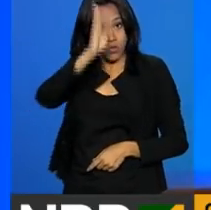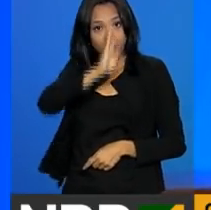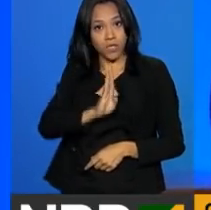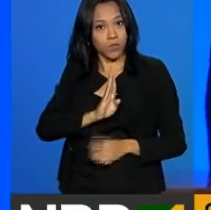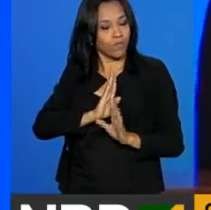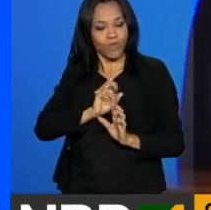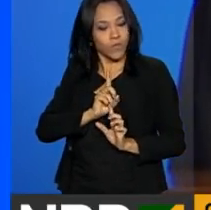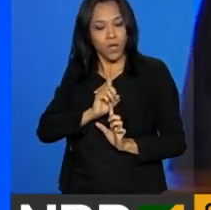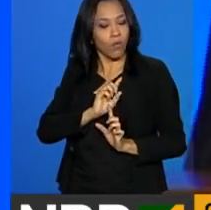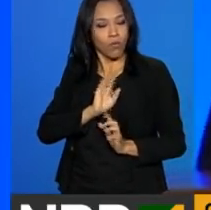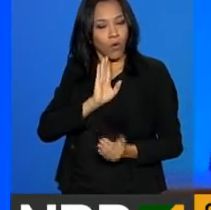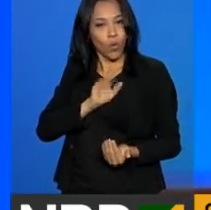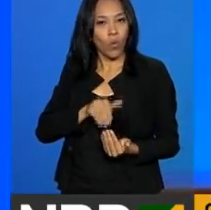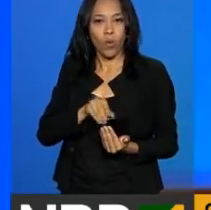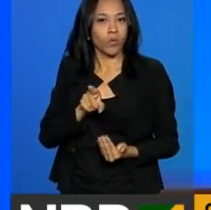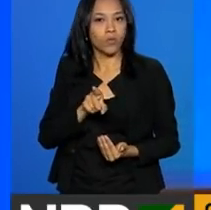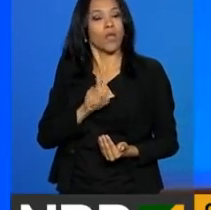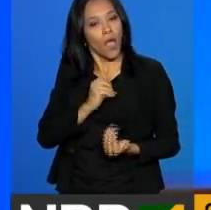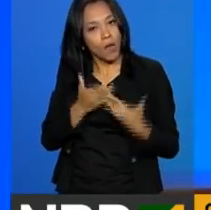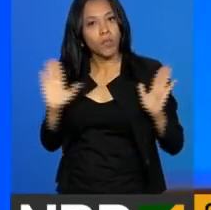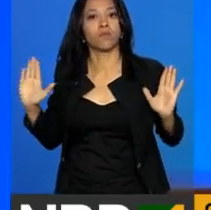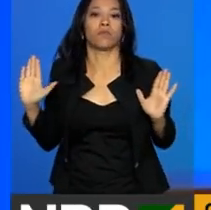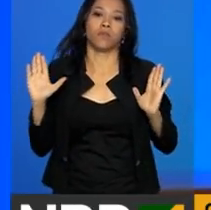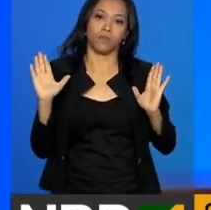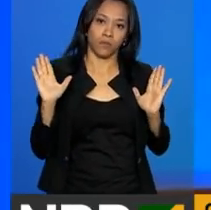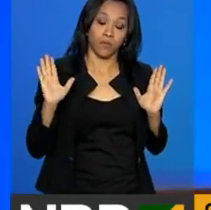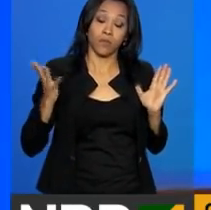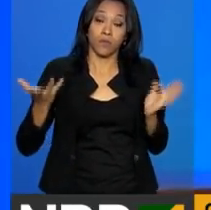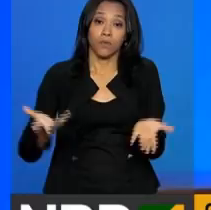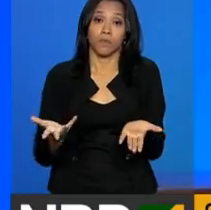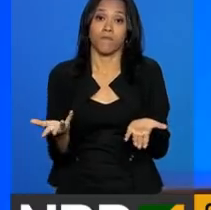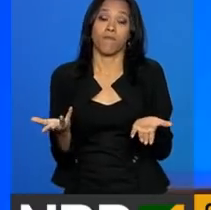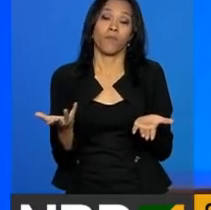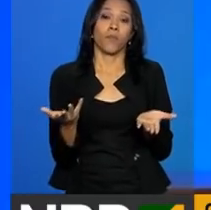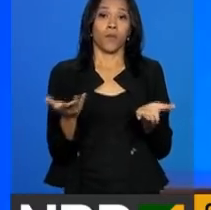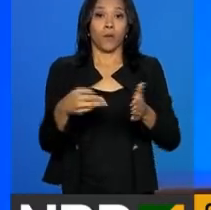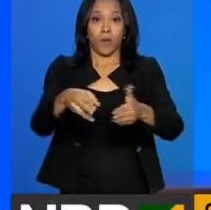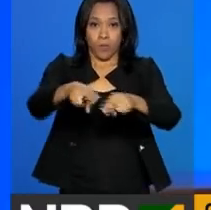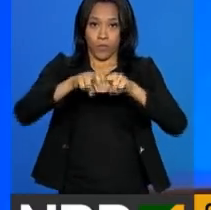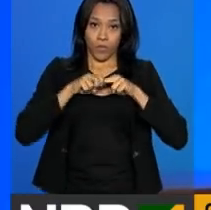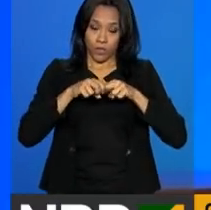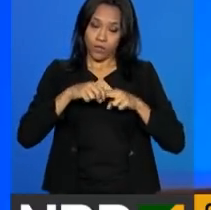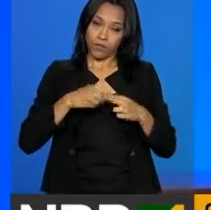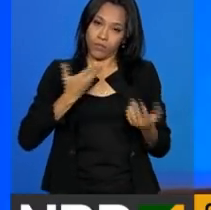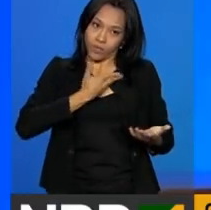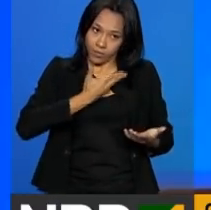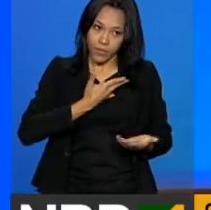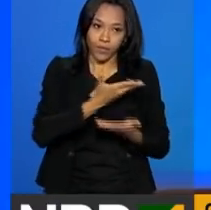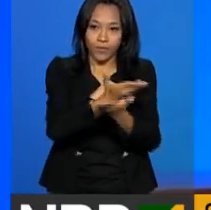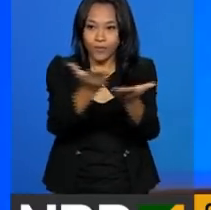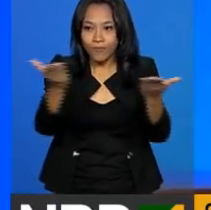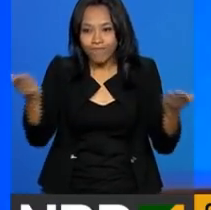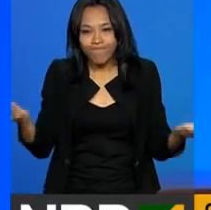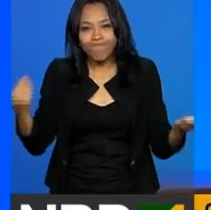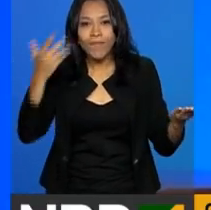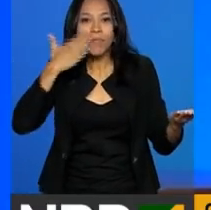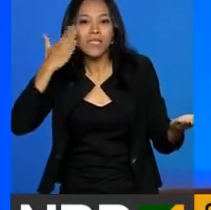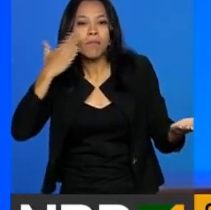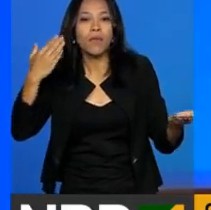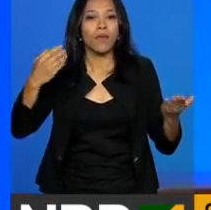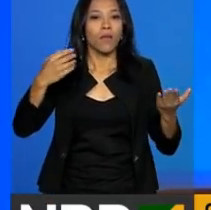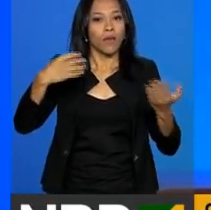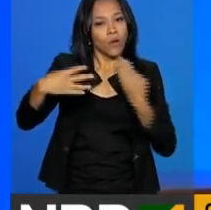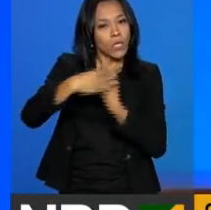mais abertura mais integração portanto os meus amigos é assim com o sentido de direção com